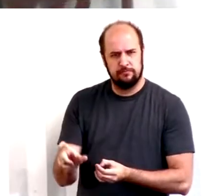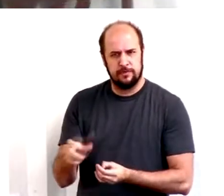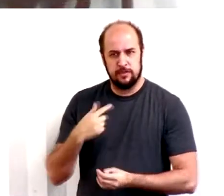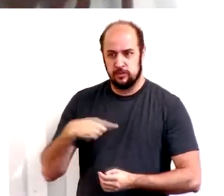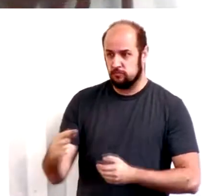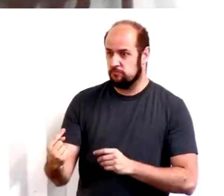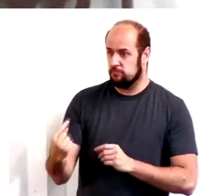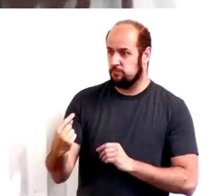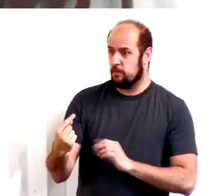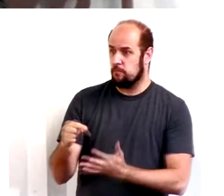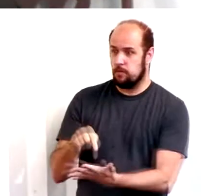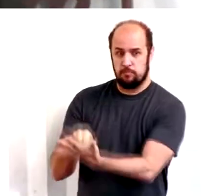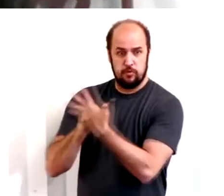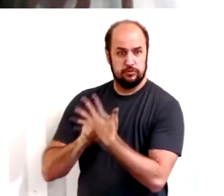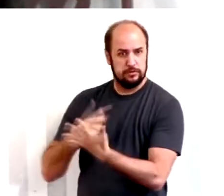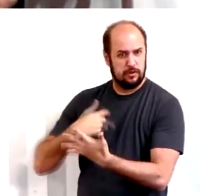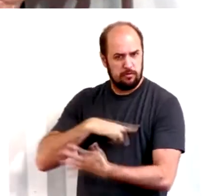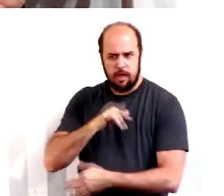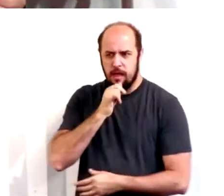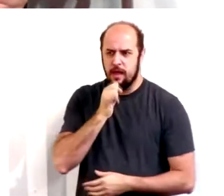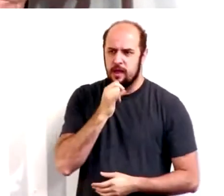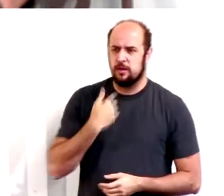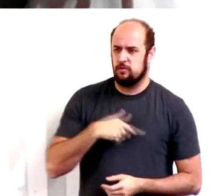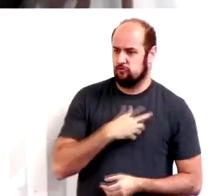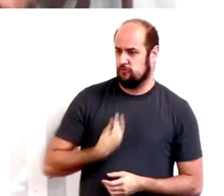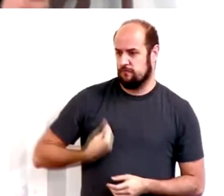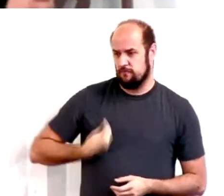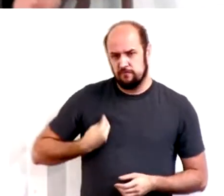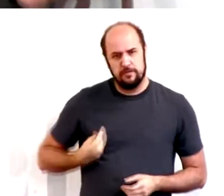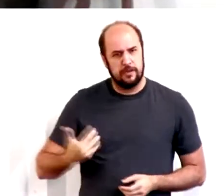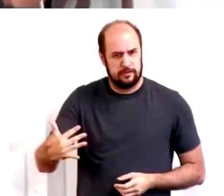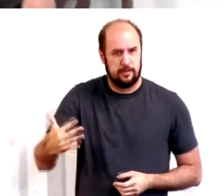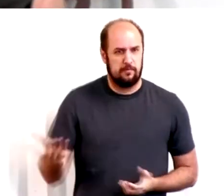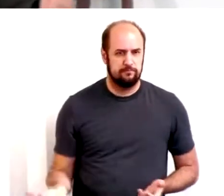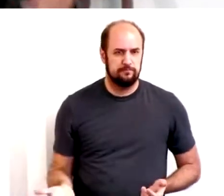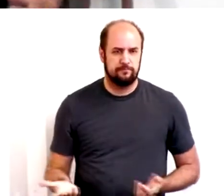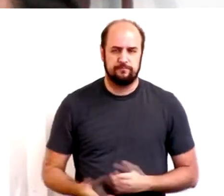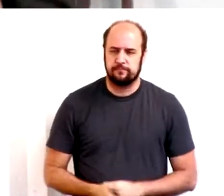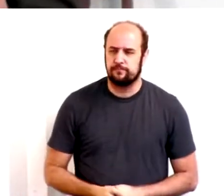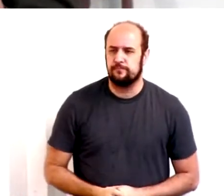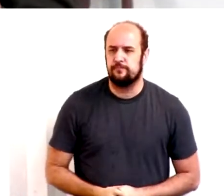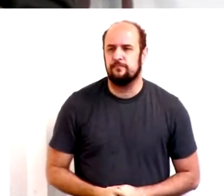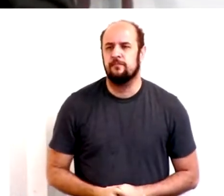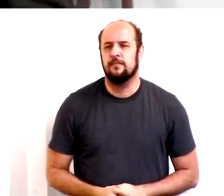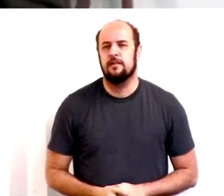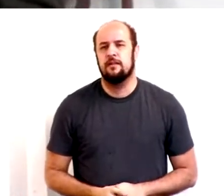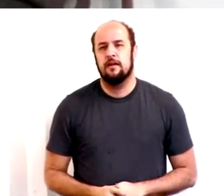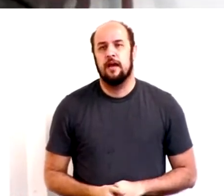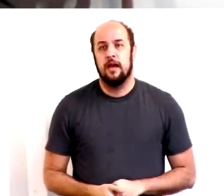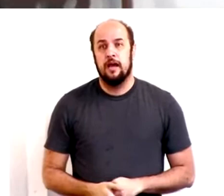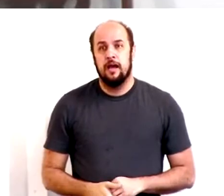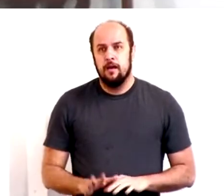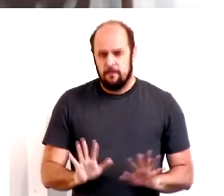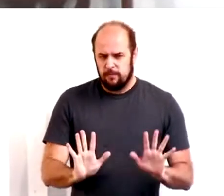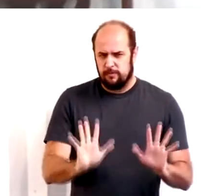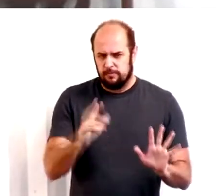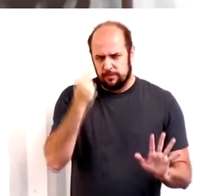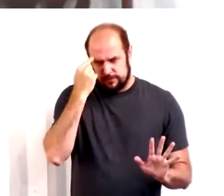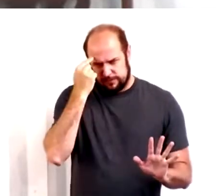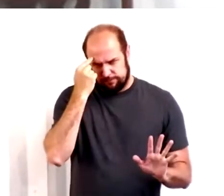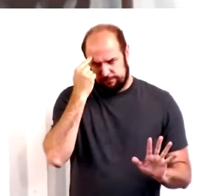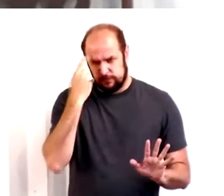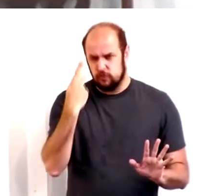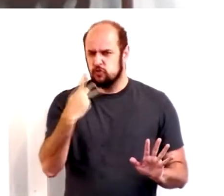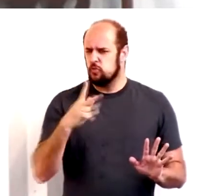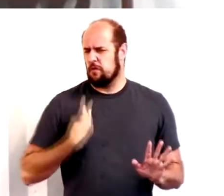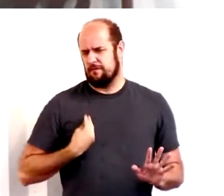buscarmos referencial para aquilo que nós vamos fazer em nossa vida. Pense agora nos modelos que